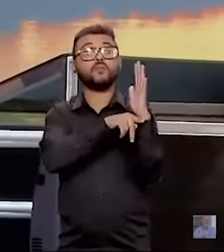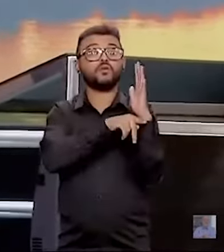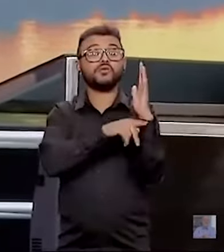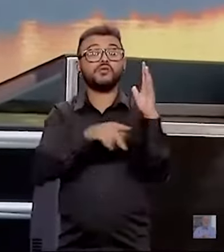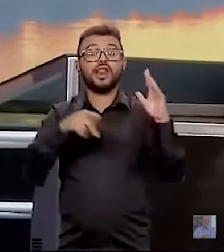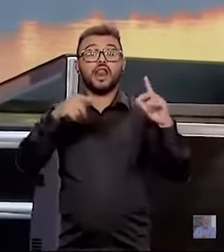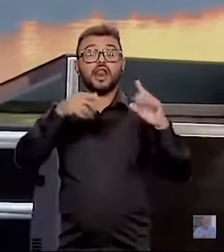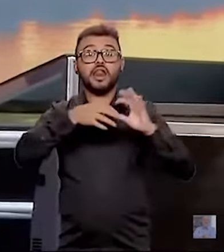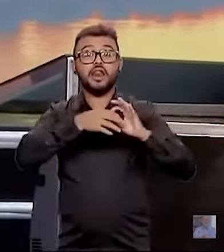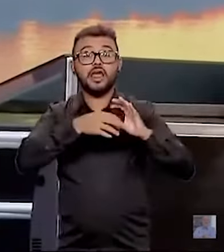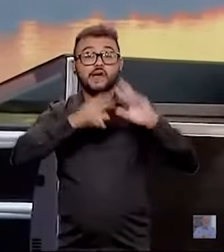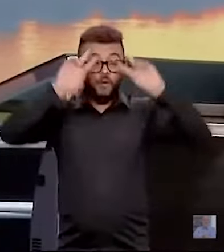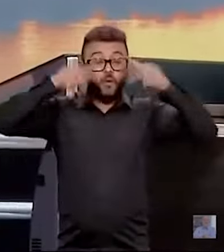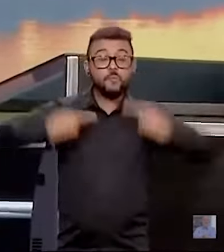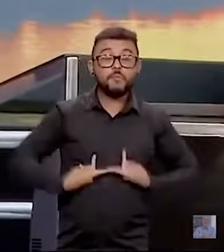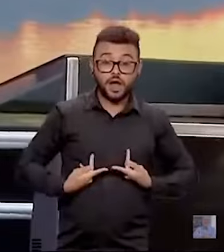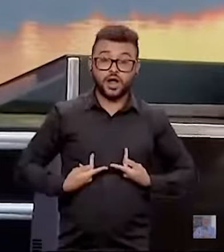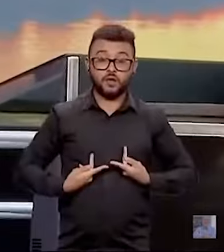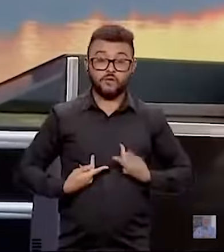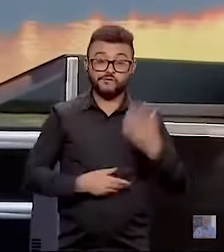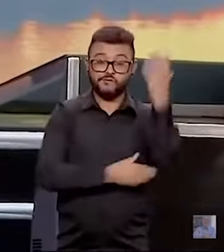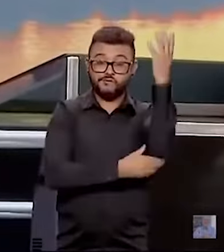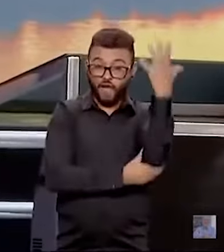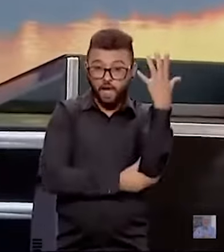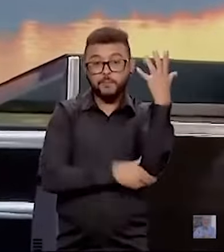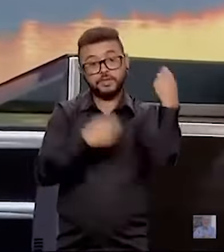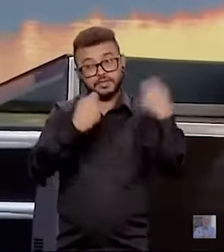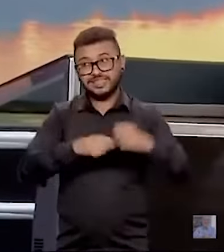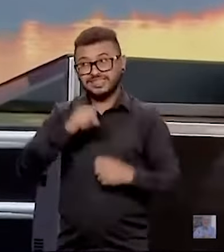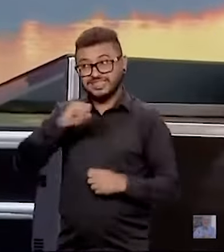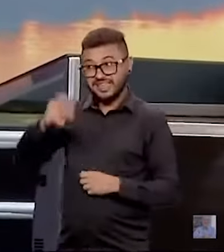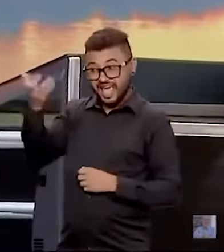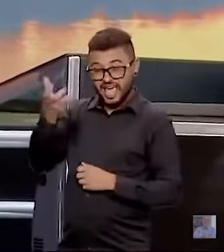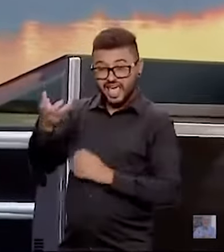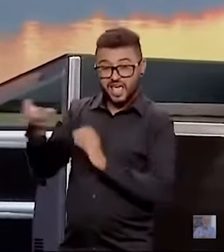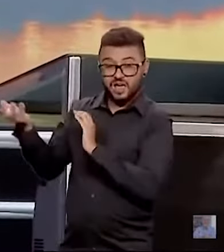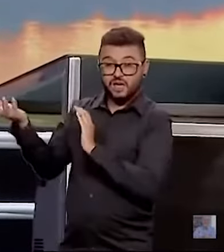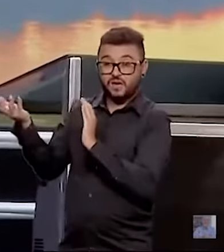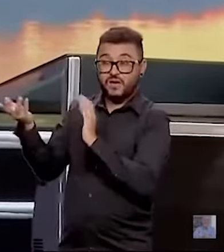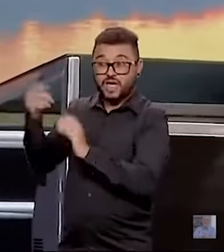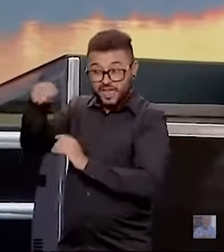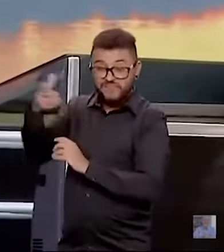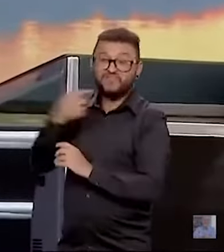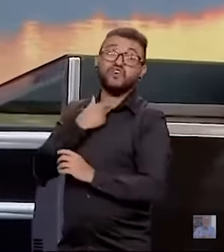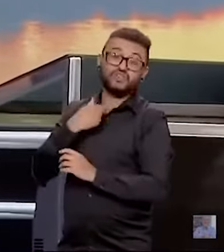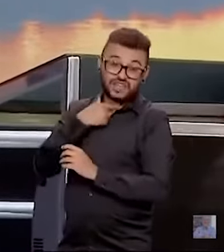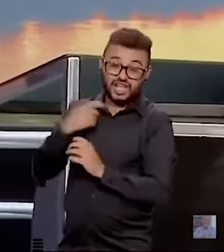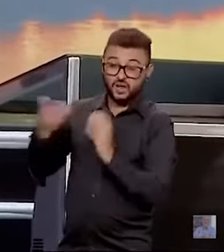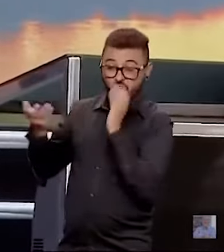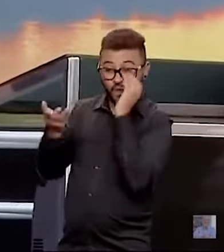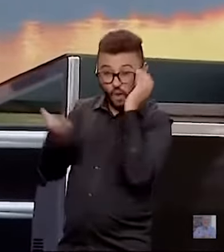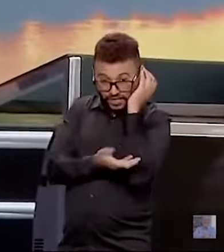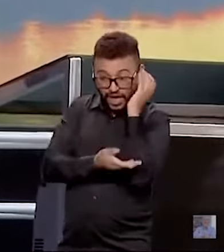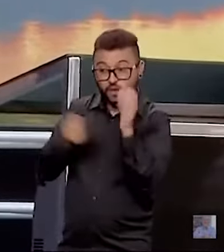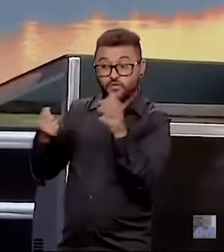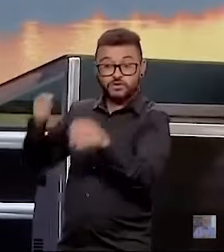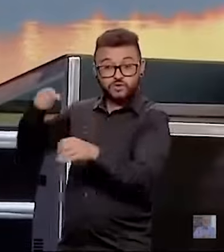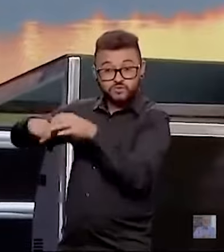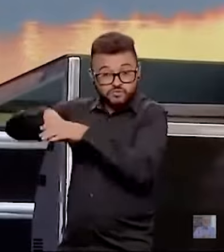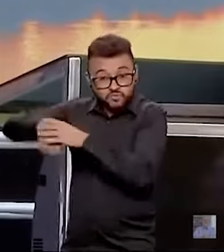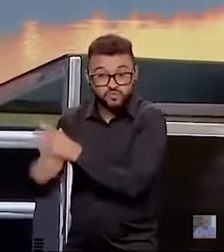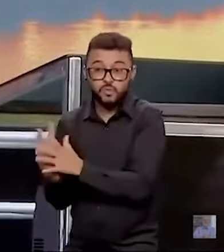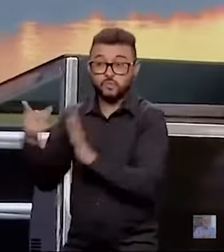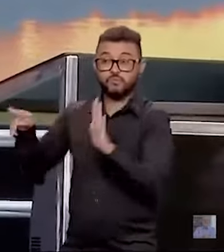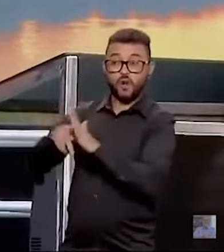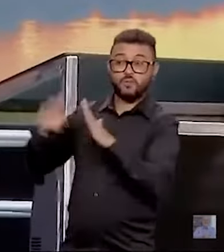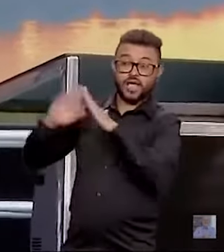árvore é uma árvore que pertence à humanidade. E, portanto, se ele quiser cortar, ele que plante no quintal dele